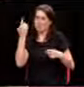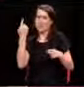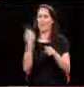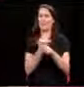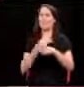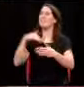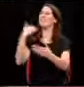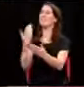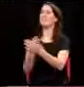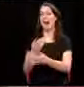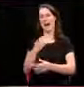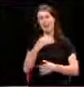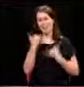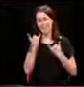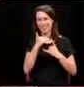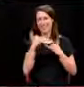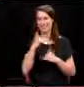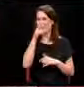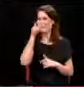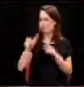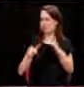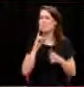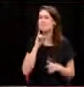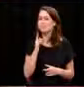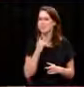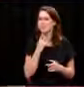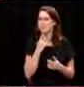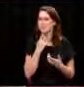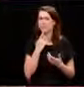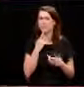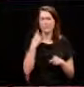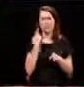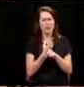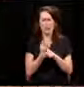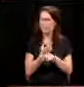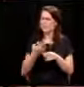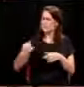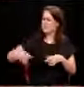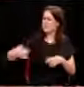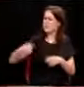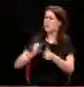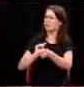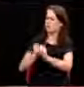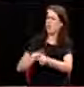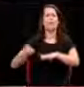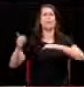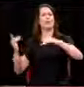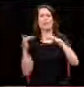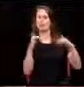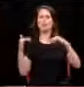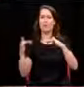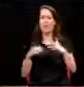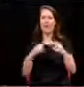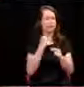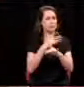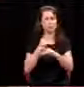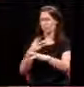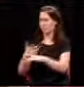alegria daquilo que eles gostam de praticar no dia-a-dia, que é o desporto, que é o futebol, que é outros desportos.